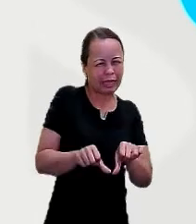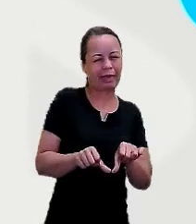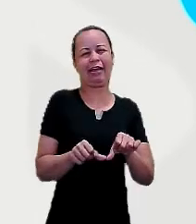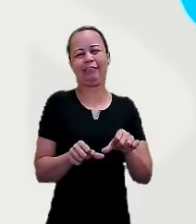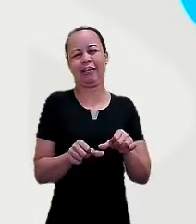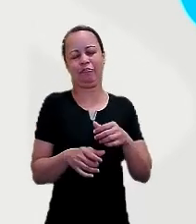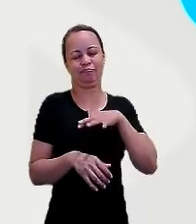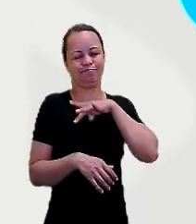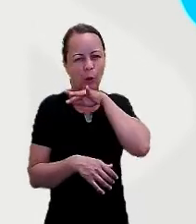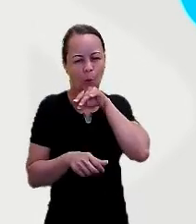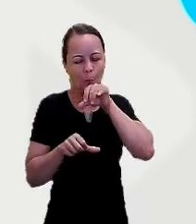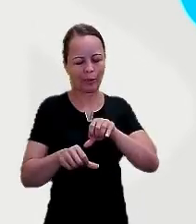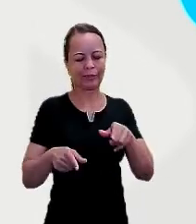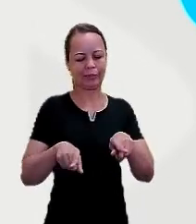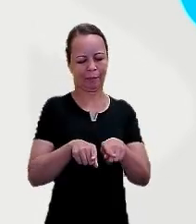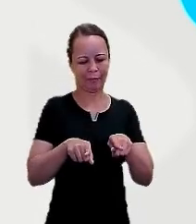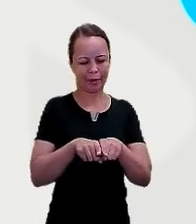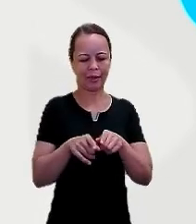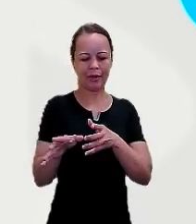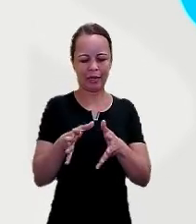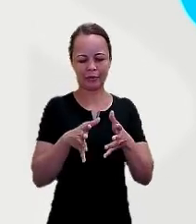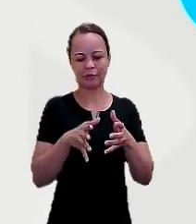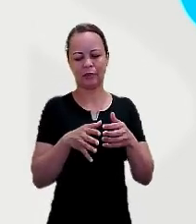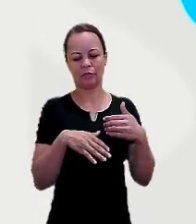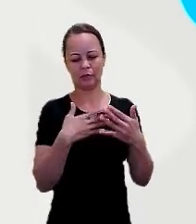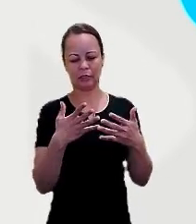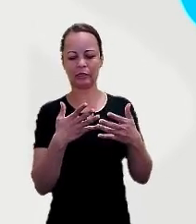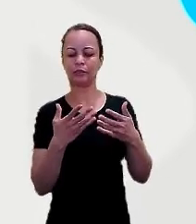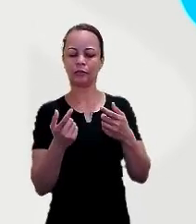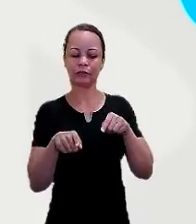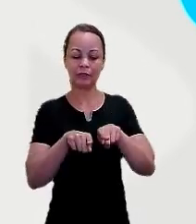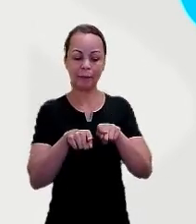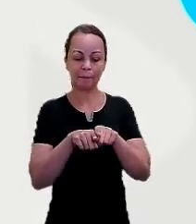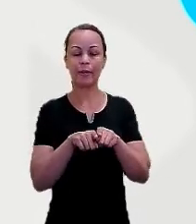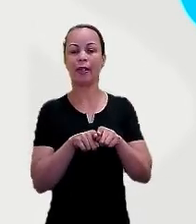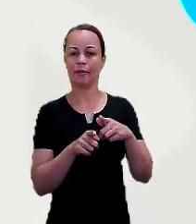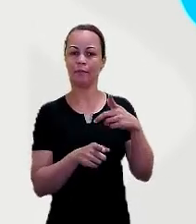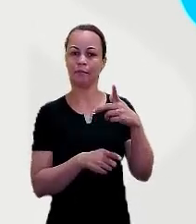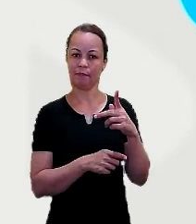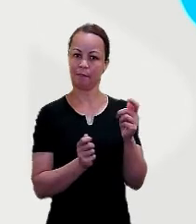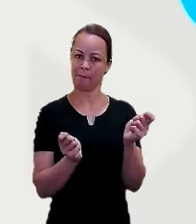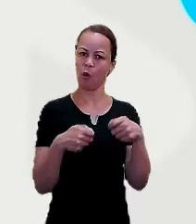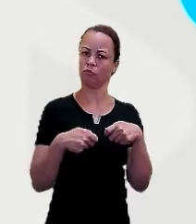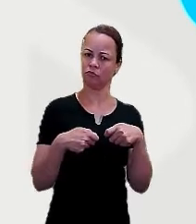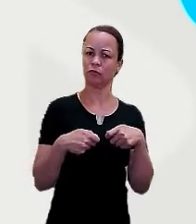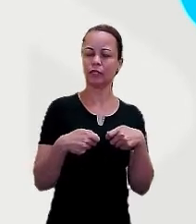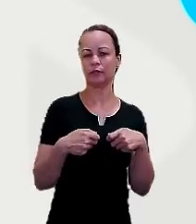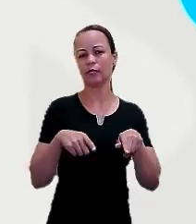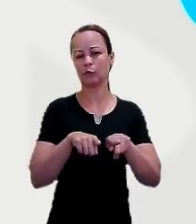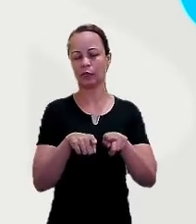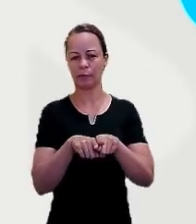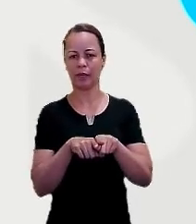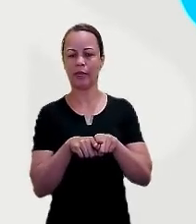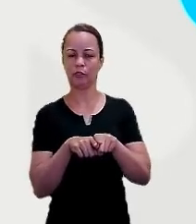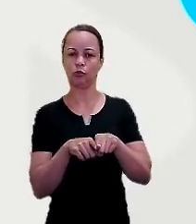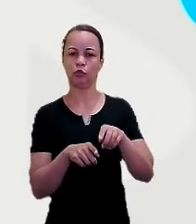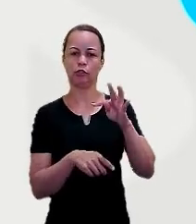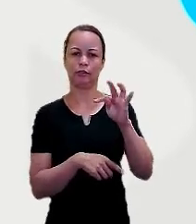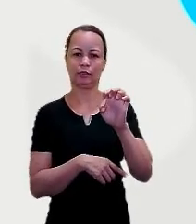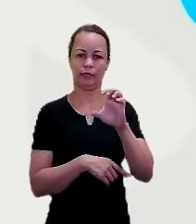relacionada à lesão real ou potencial. Guarda esse nome, ó. Real e potencial dos